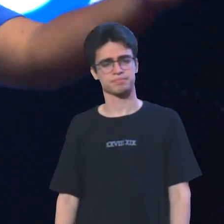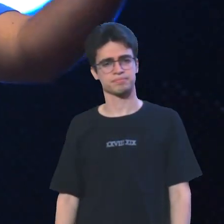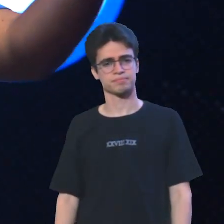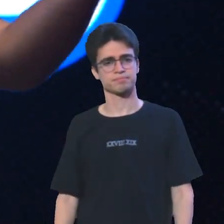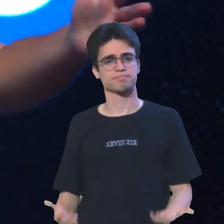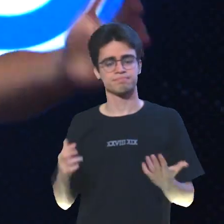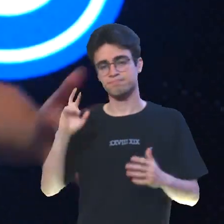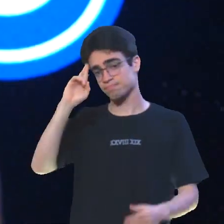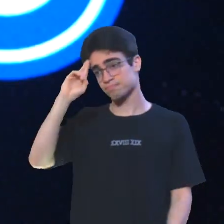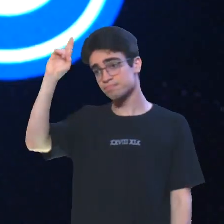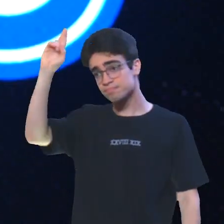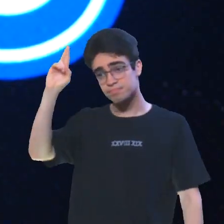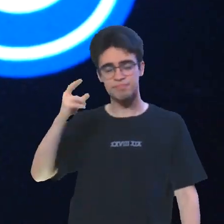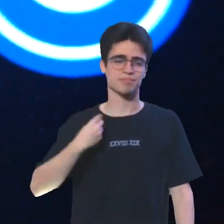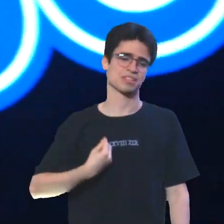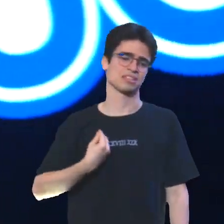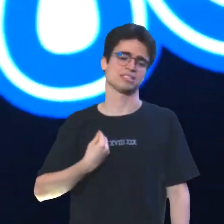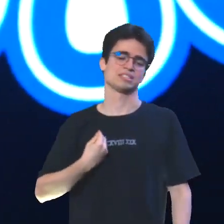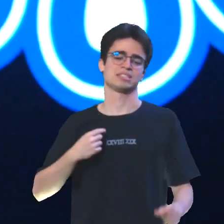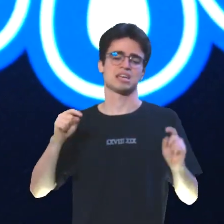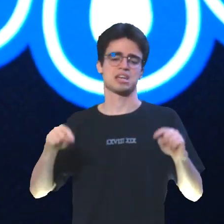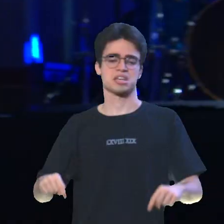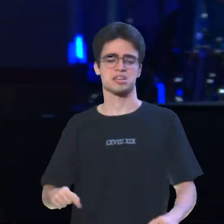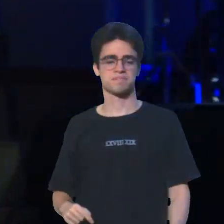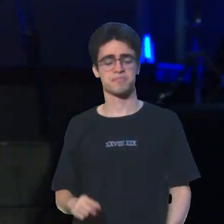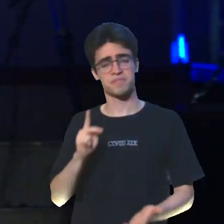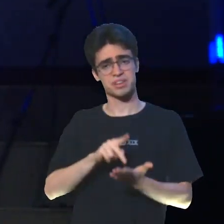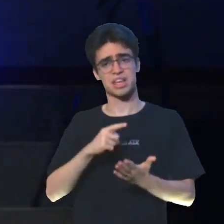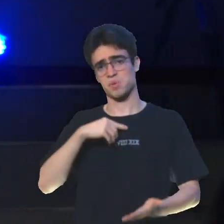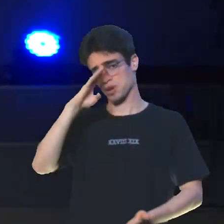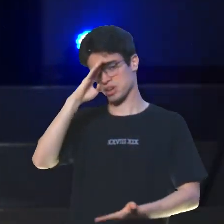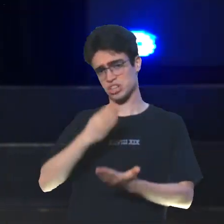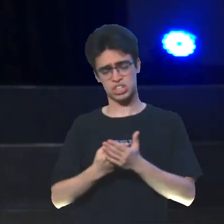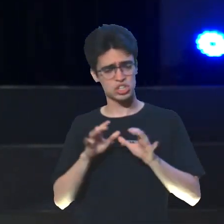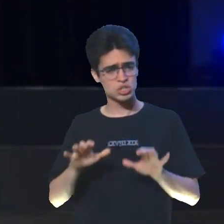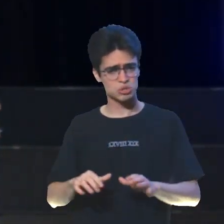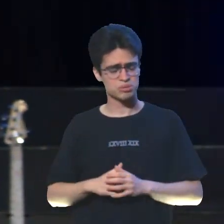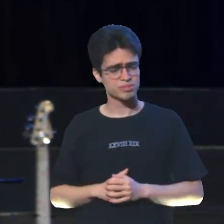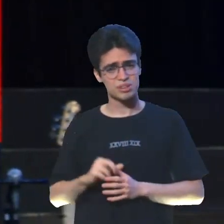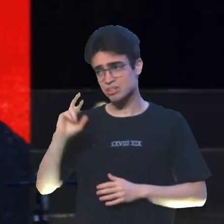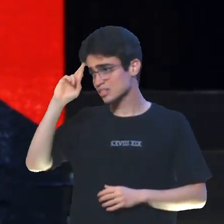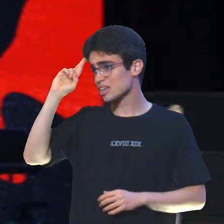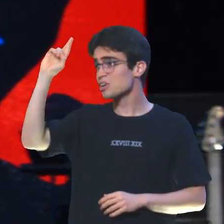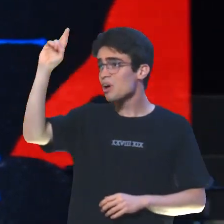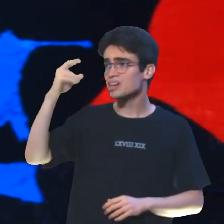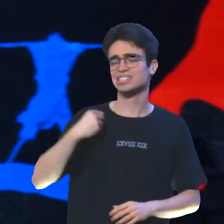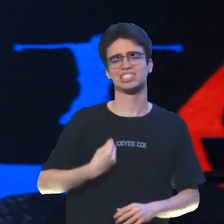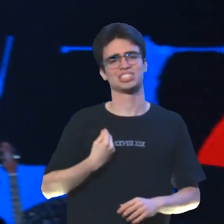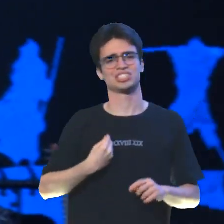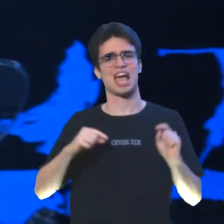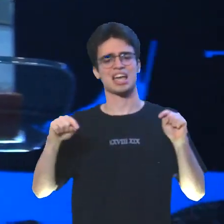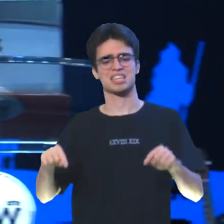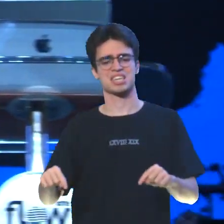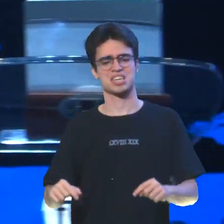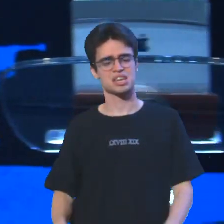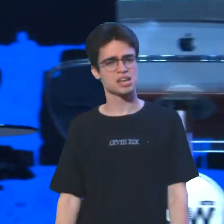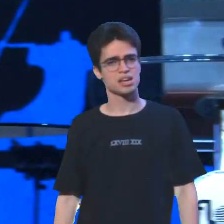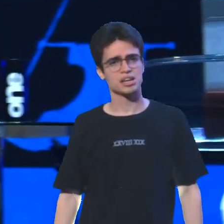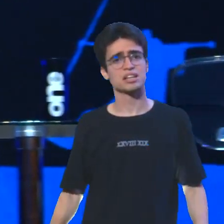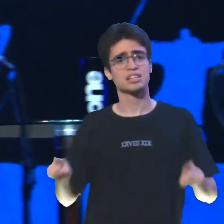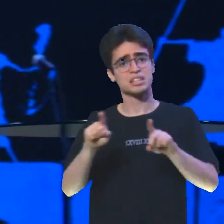Sabe, o Senhor, Ele está aqui. Eu acredito. O Senhor, Ele está aqui entre nós.